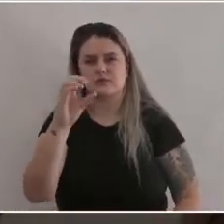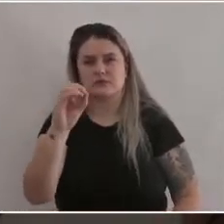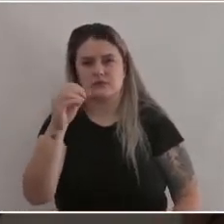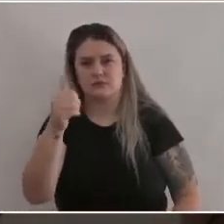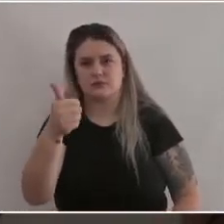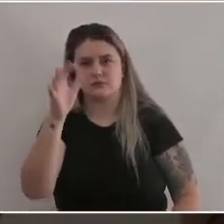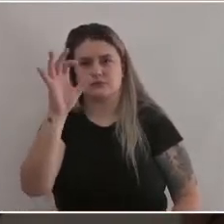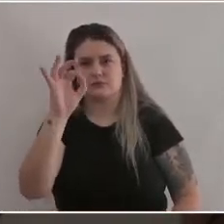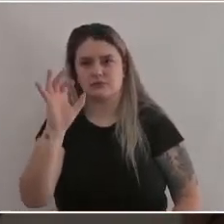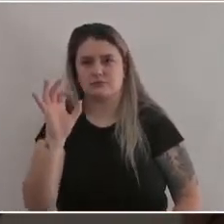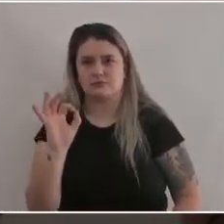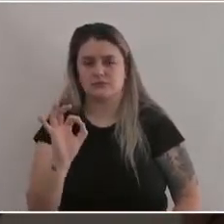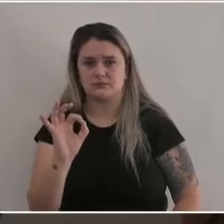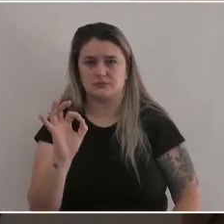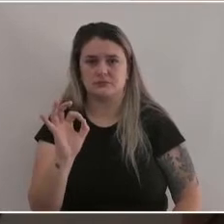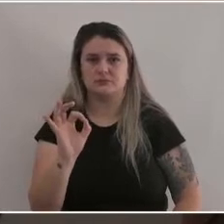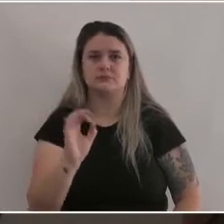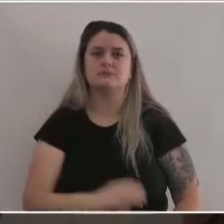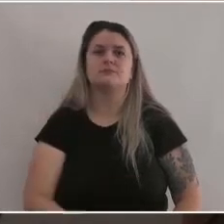62,01%.